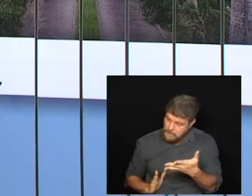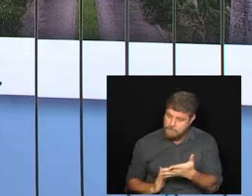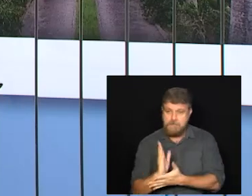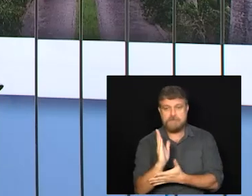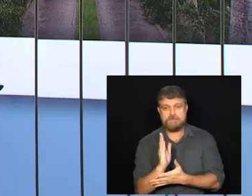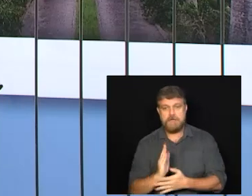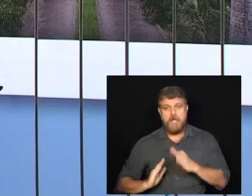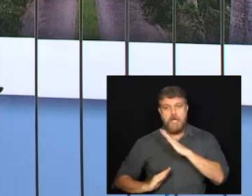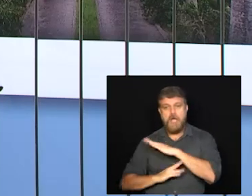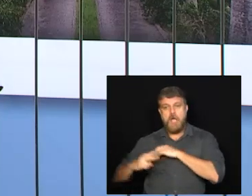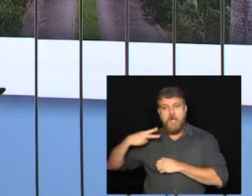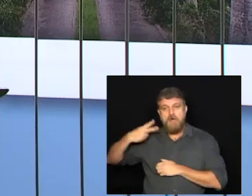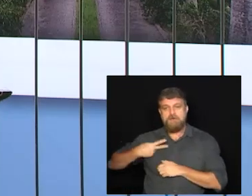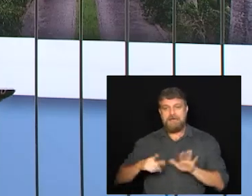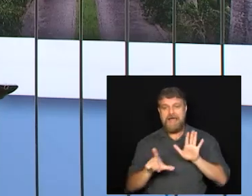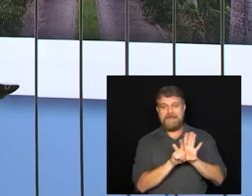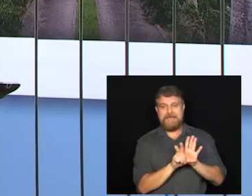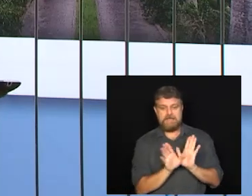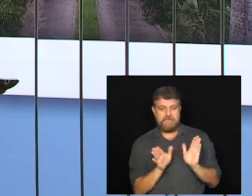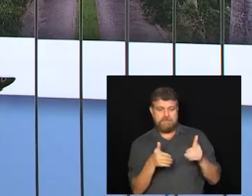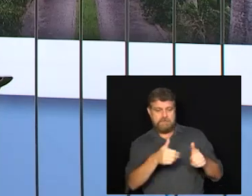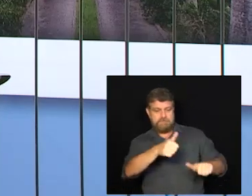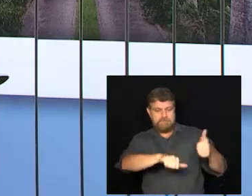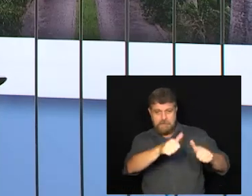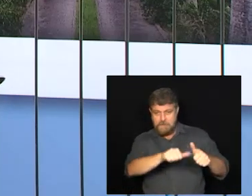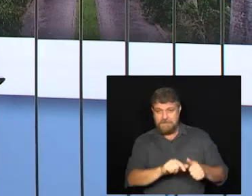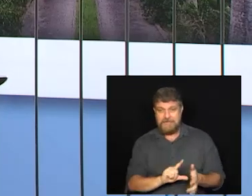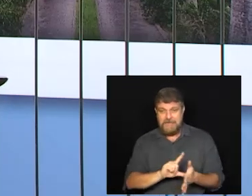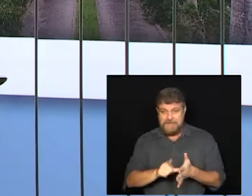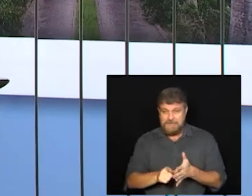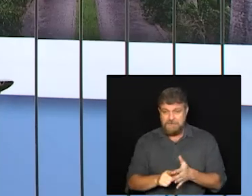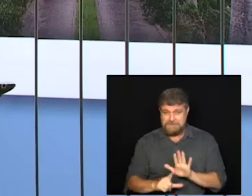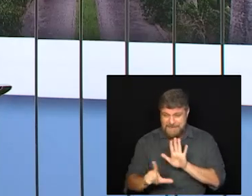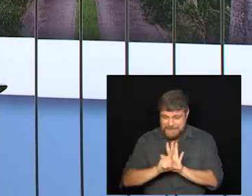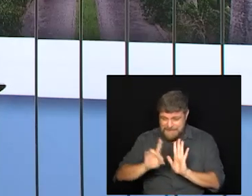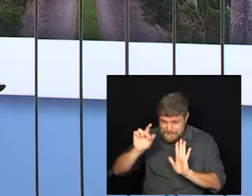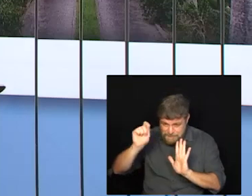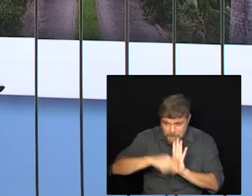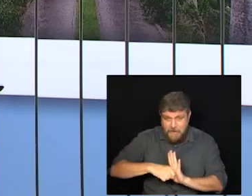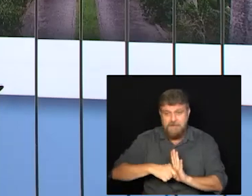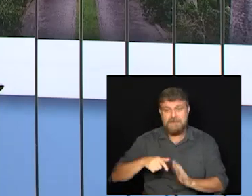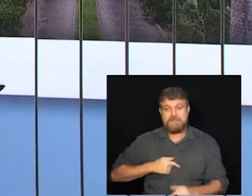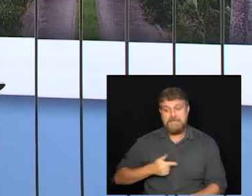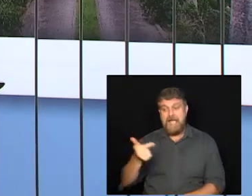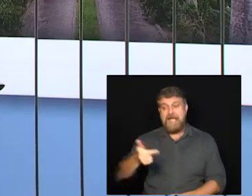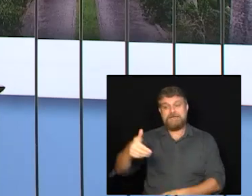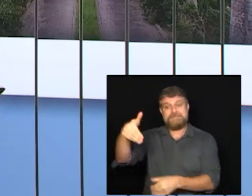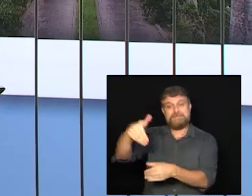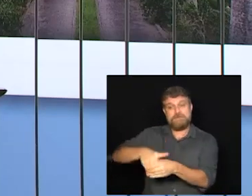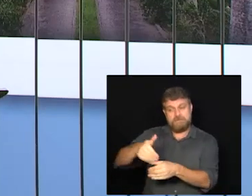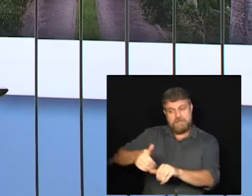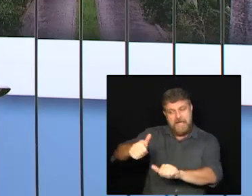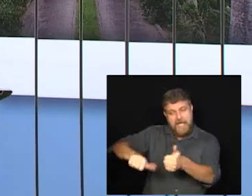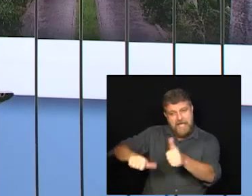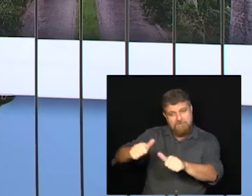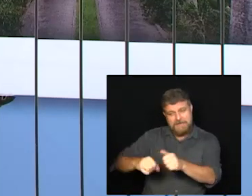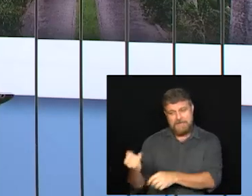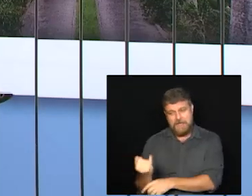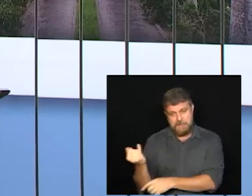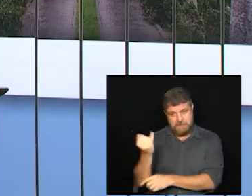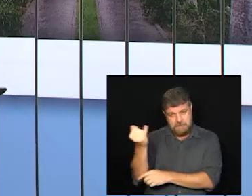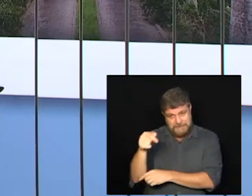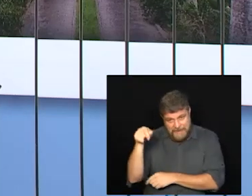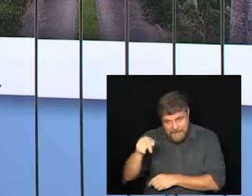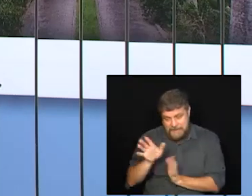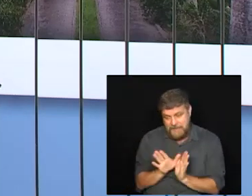em plenário em primeira discussão. Mas, para se tornar lei, passará ainda por um segundo turno de votação,